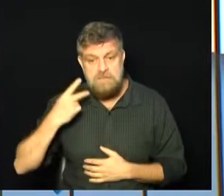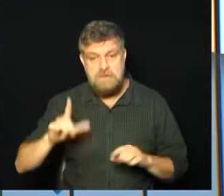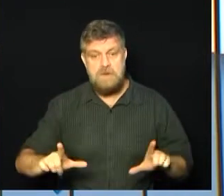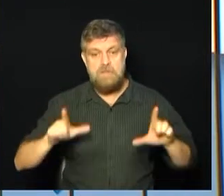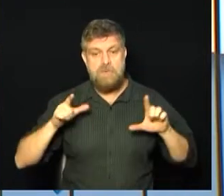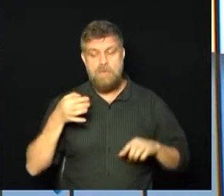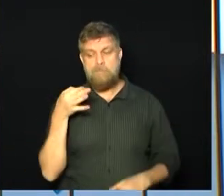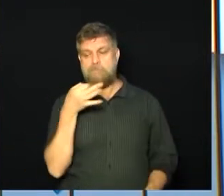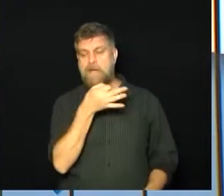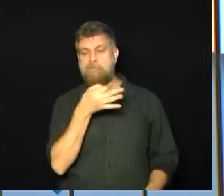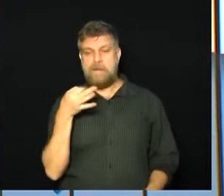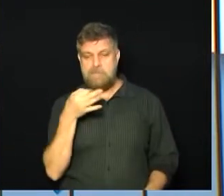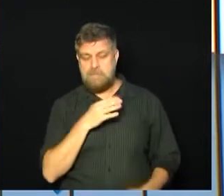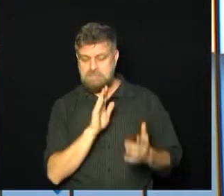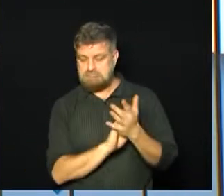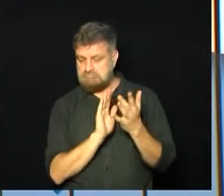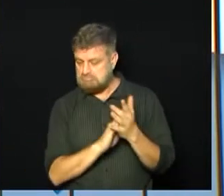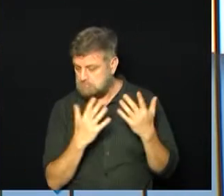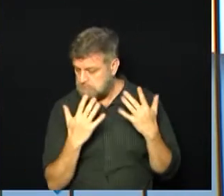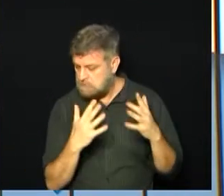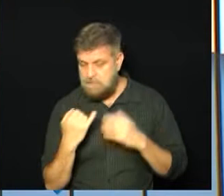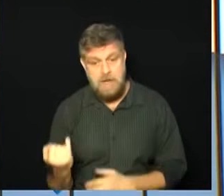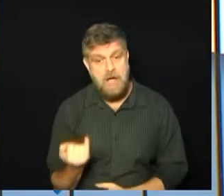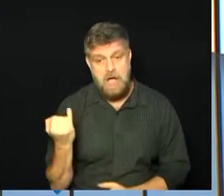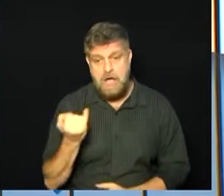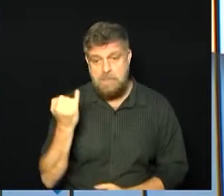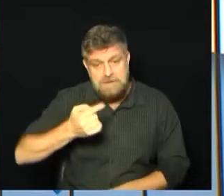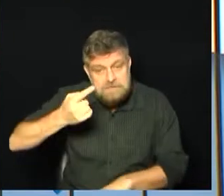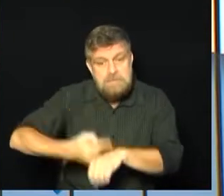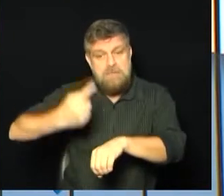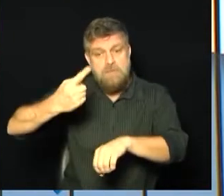usaram ontem a tribuna para falar sobre a importância desse momento.